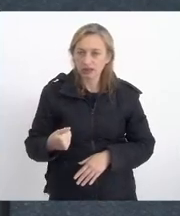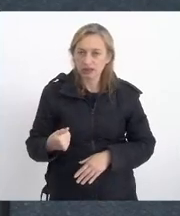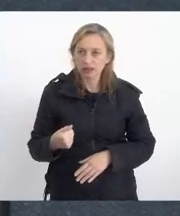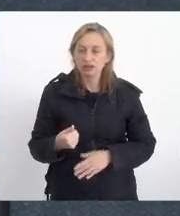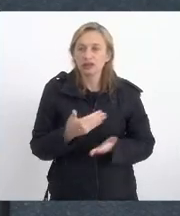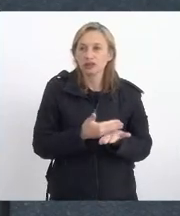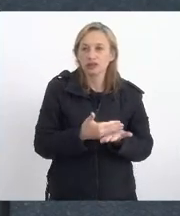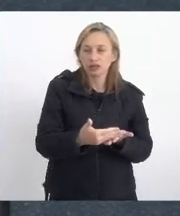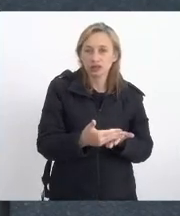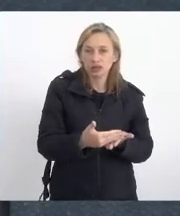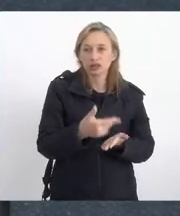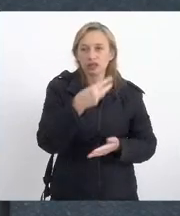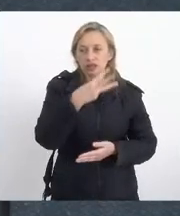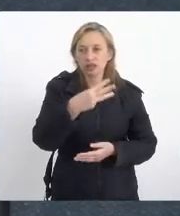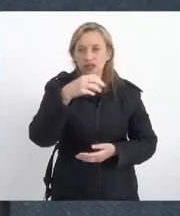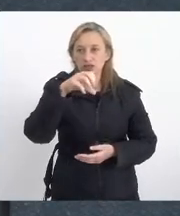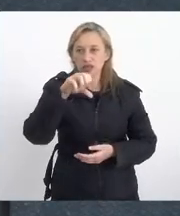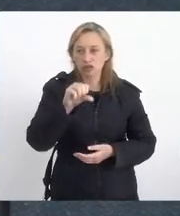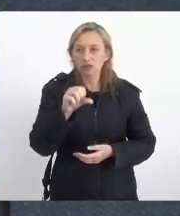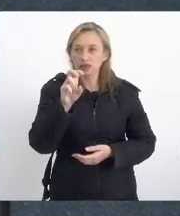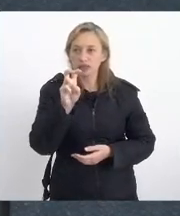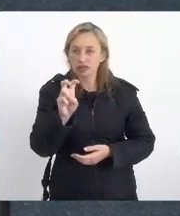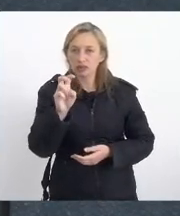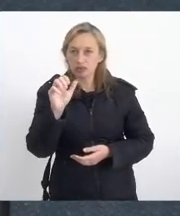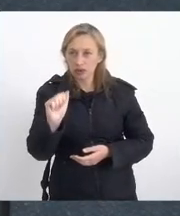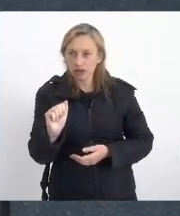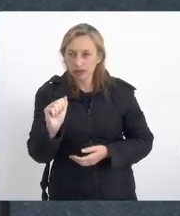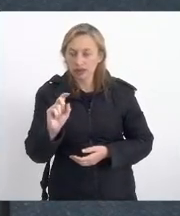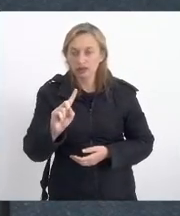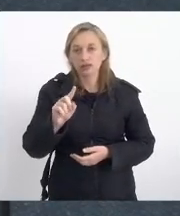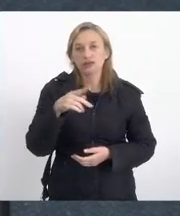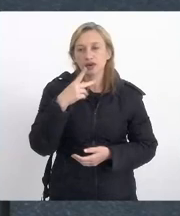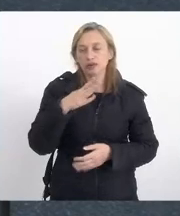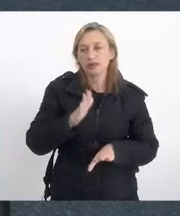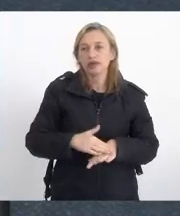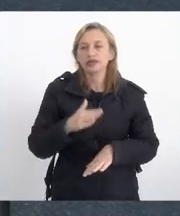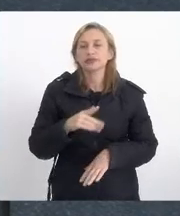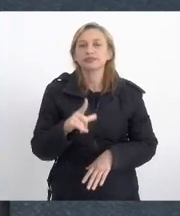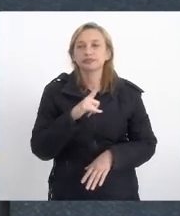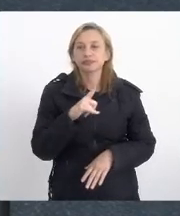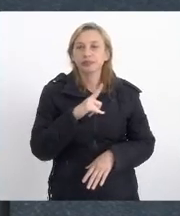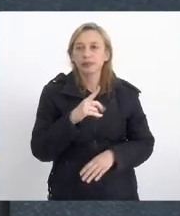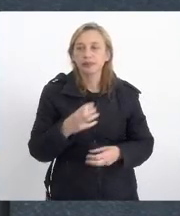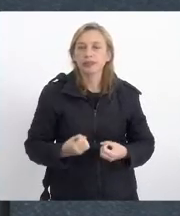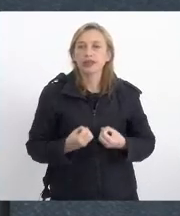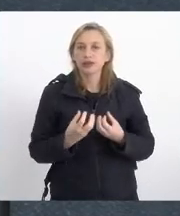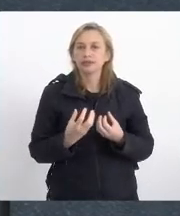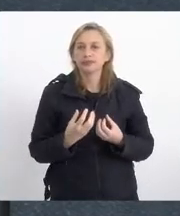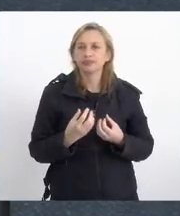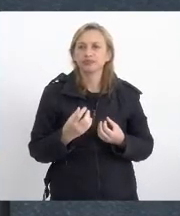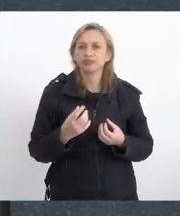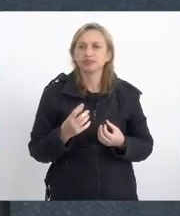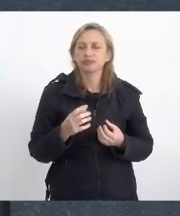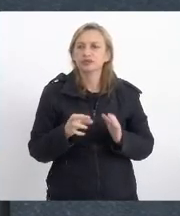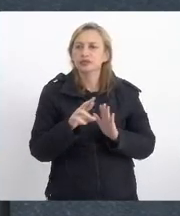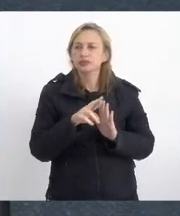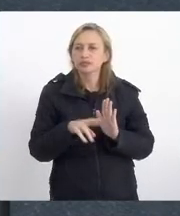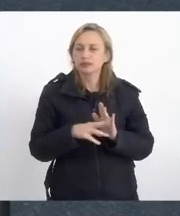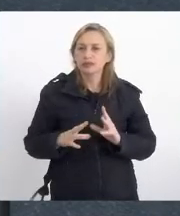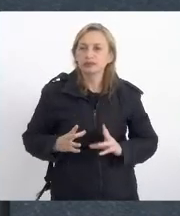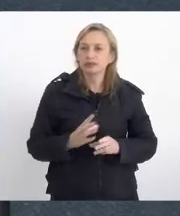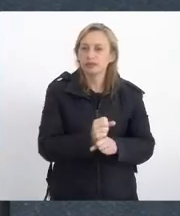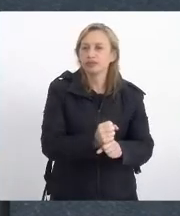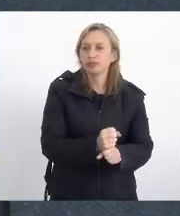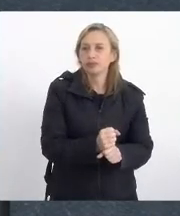a entrada em vigor da 3954. E vou além. Nós temos a adoção de um critério de cálculo das contribuições de